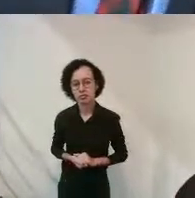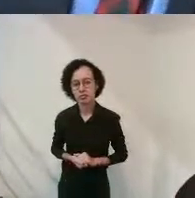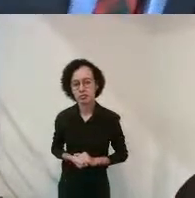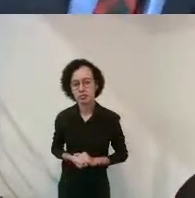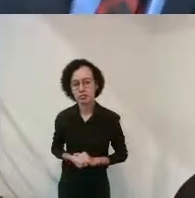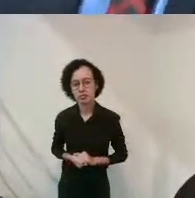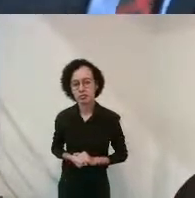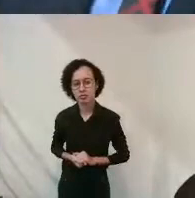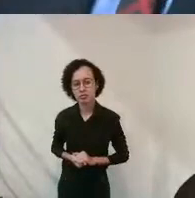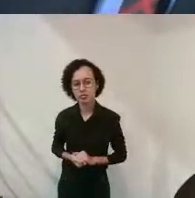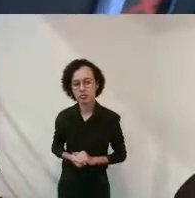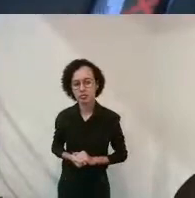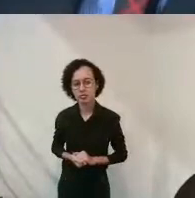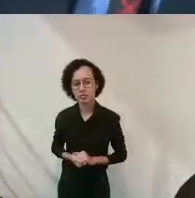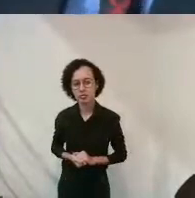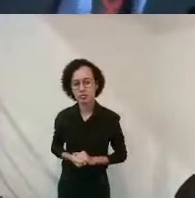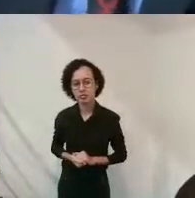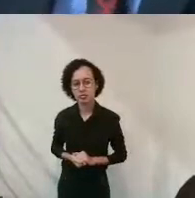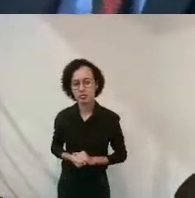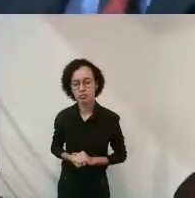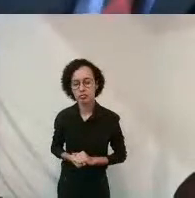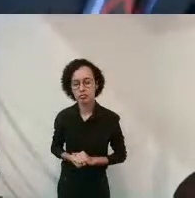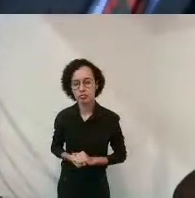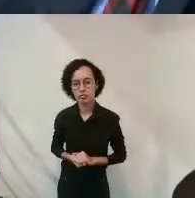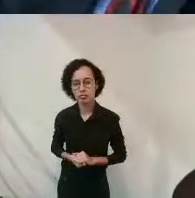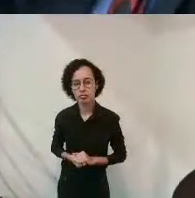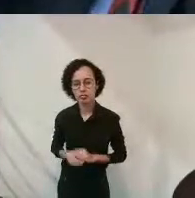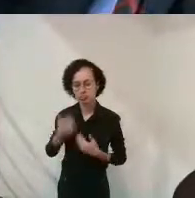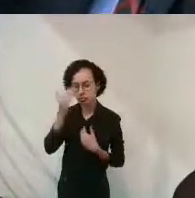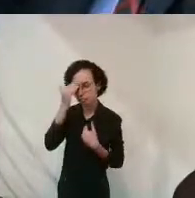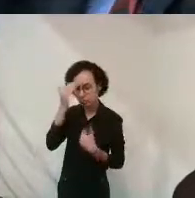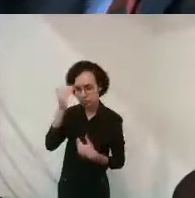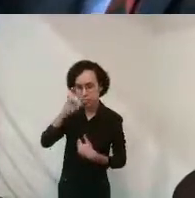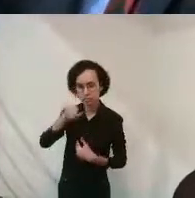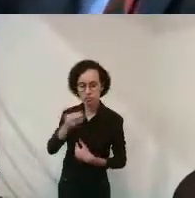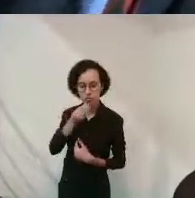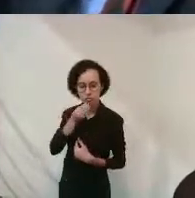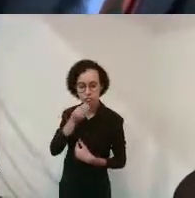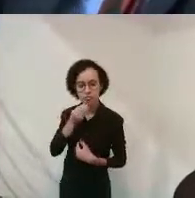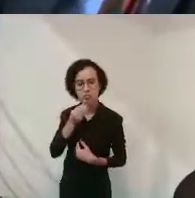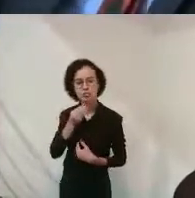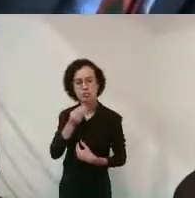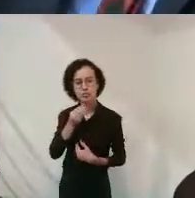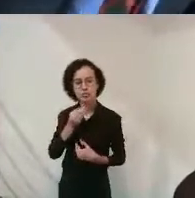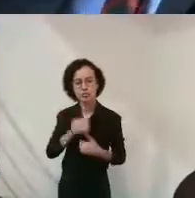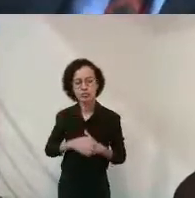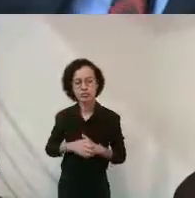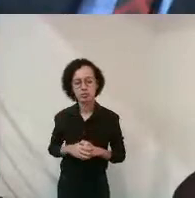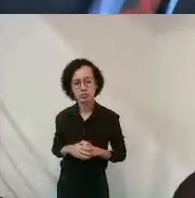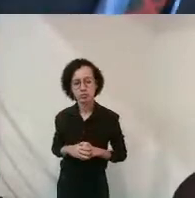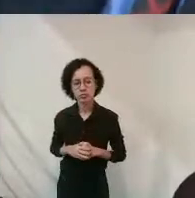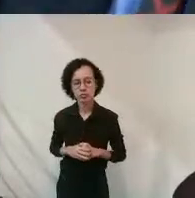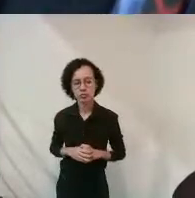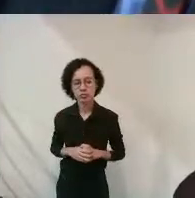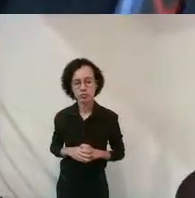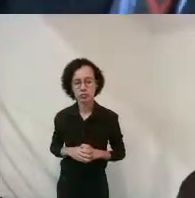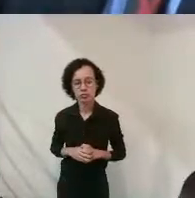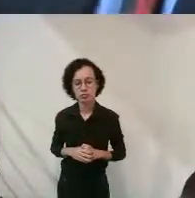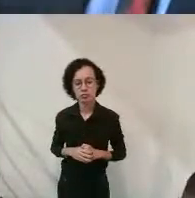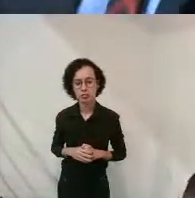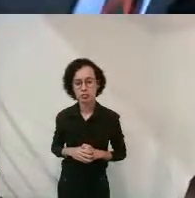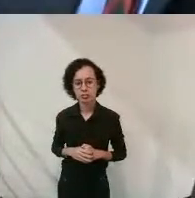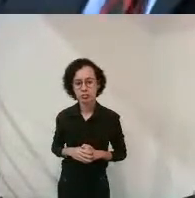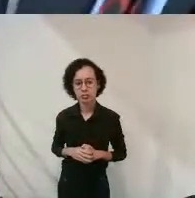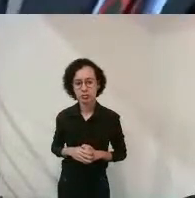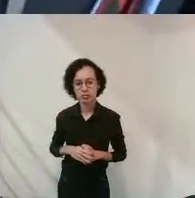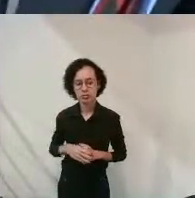Sim. Também quero agradecer a oportunidade dada pelo presidente da